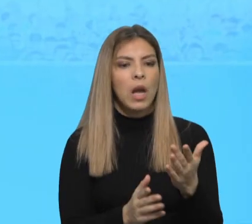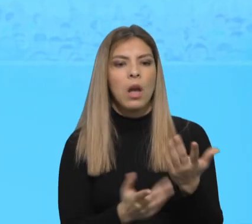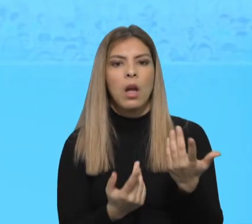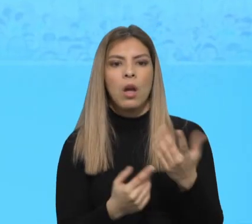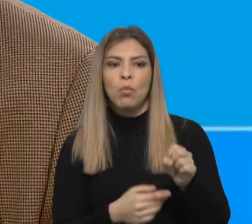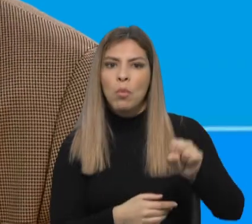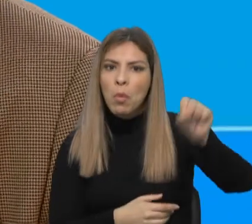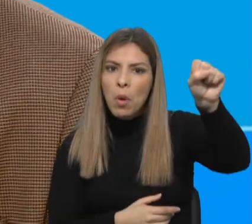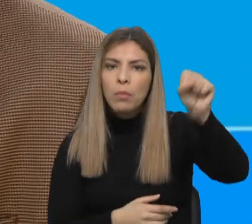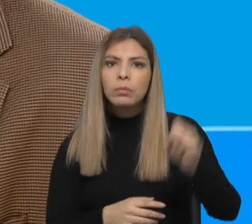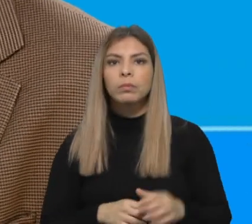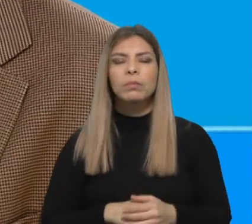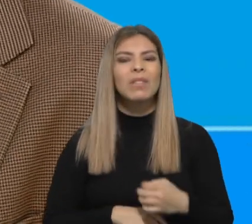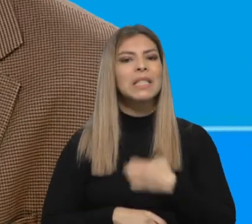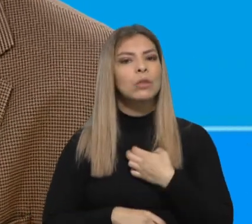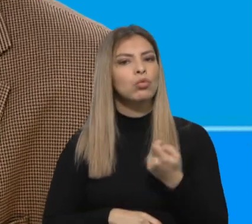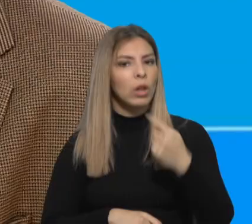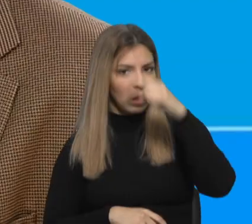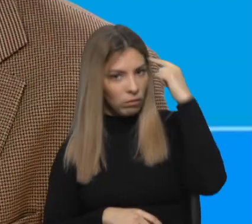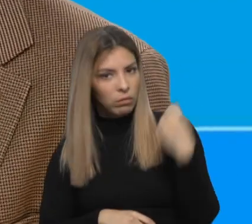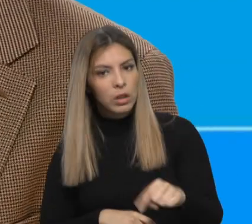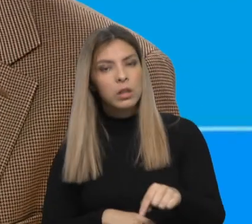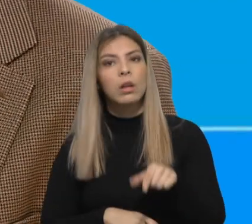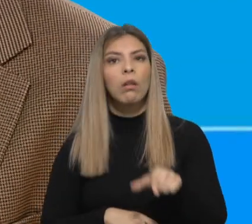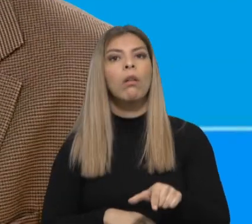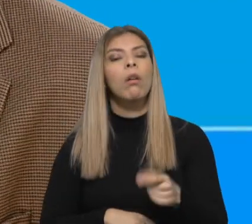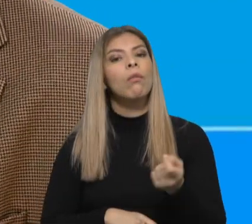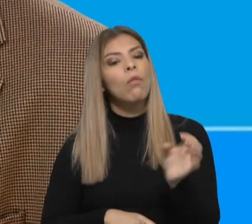poder? Eu tenho dificuldades em responsabilizar